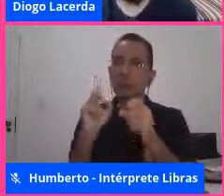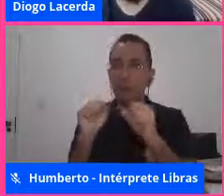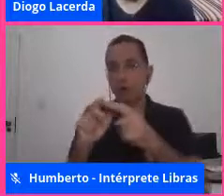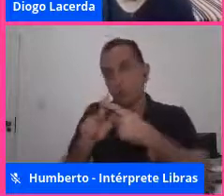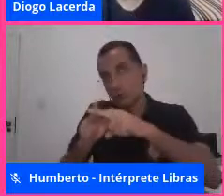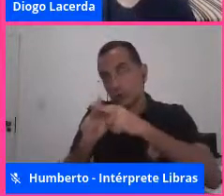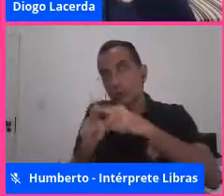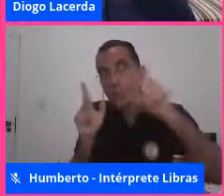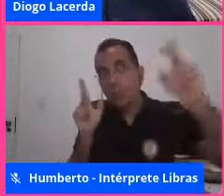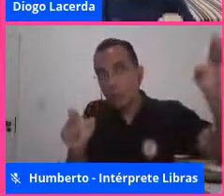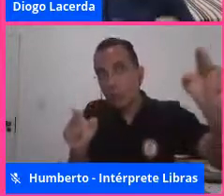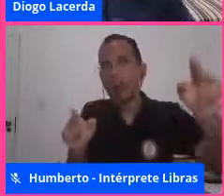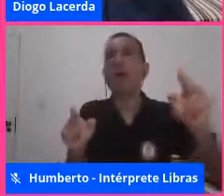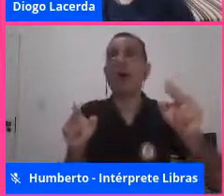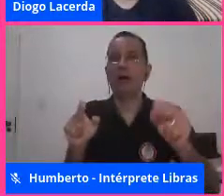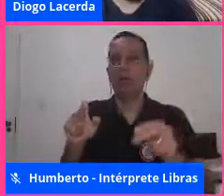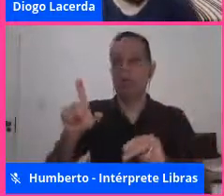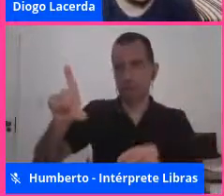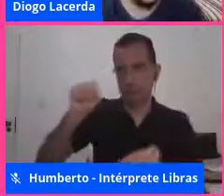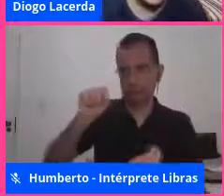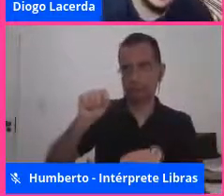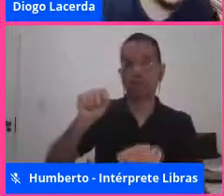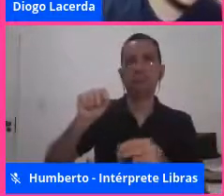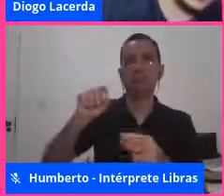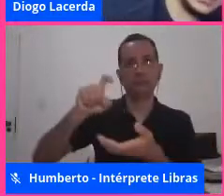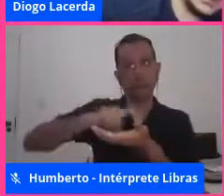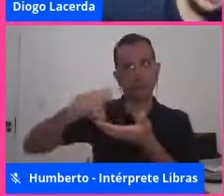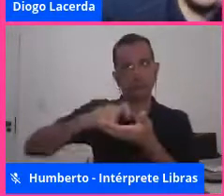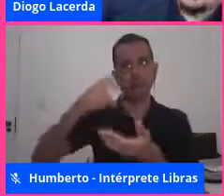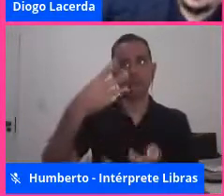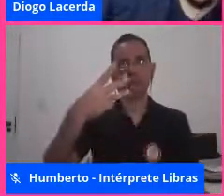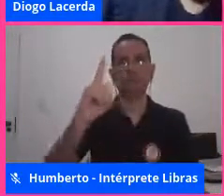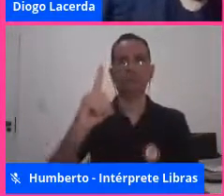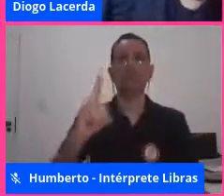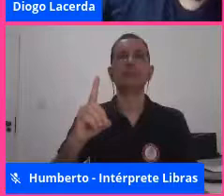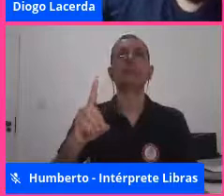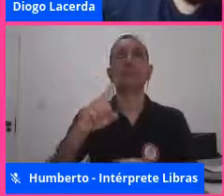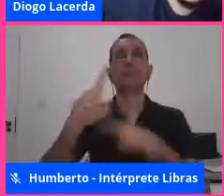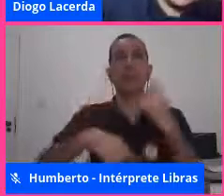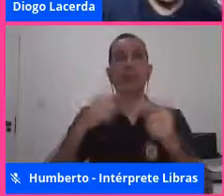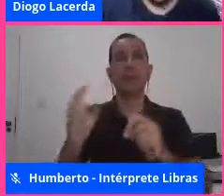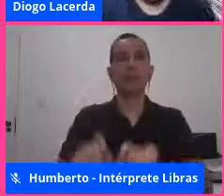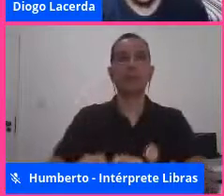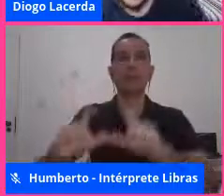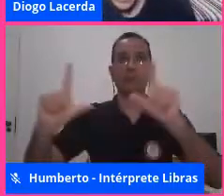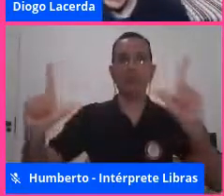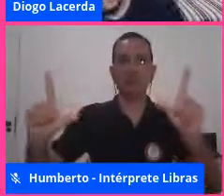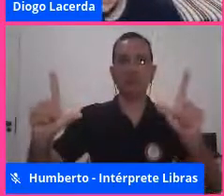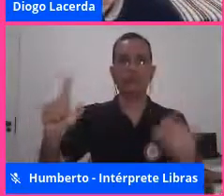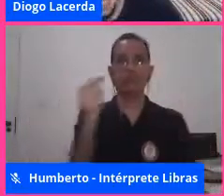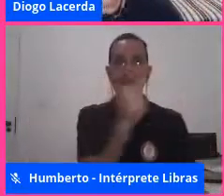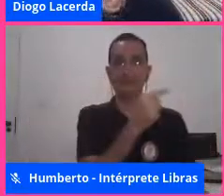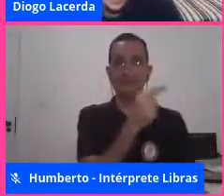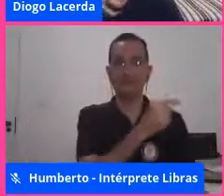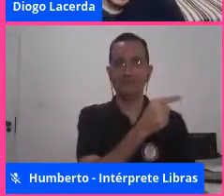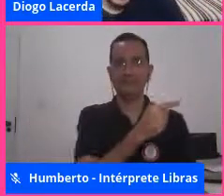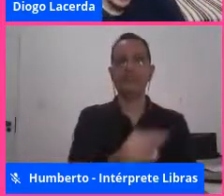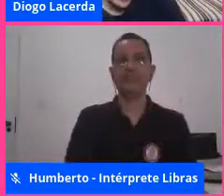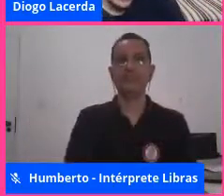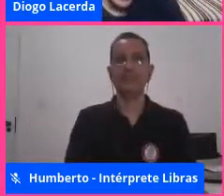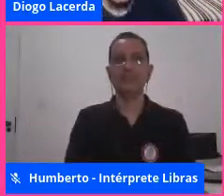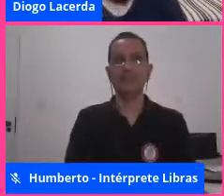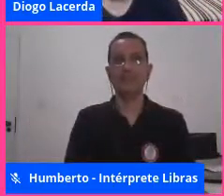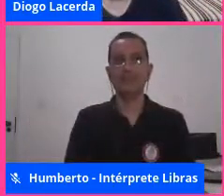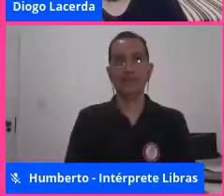Após selecionar a impressora, a gente tem esse software aqui, que é o Cura, que ele justamente vai ser responsável